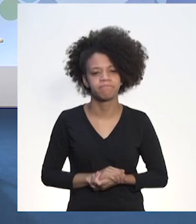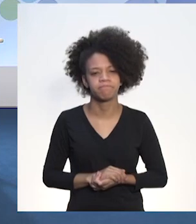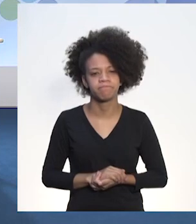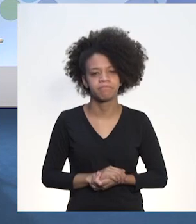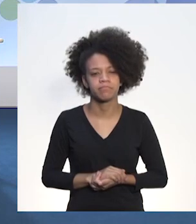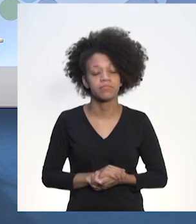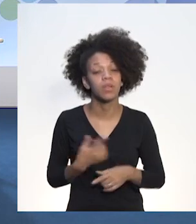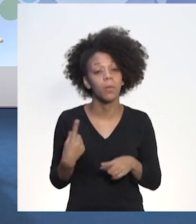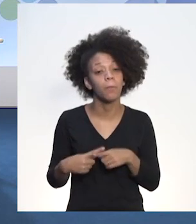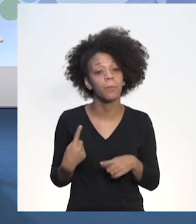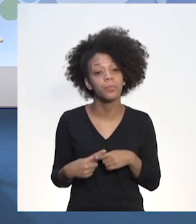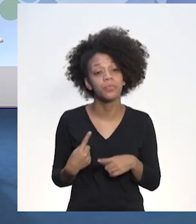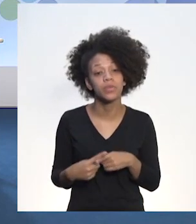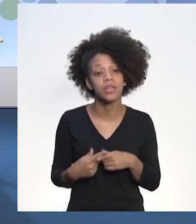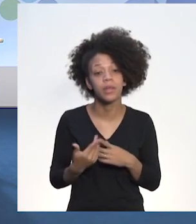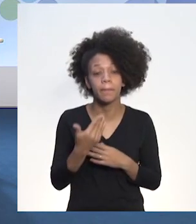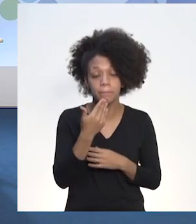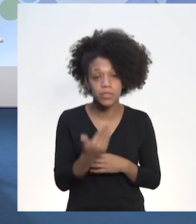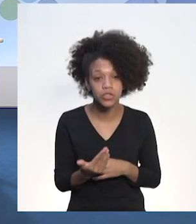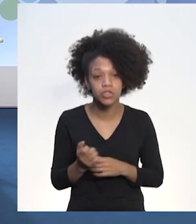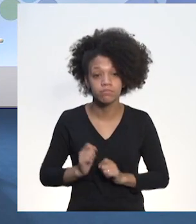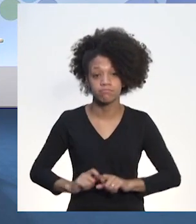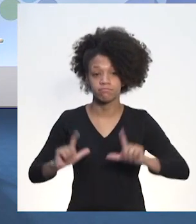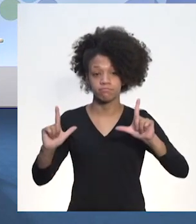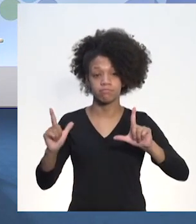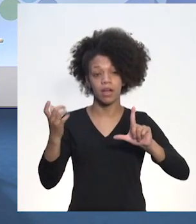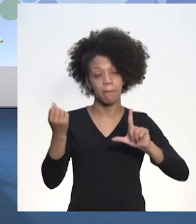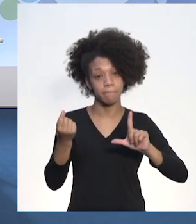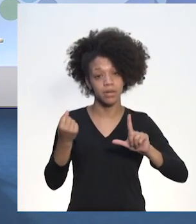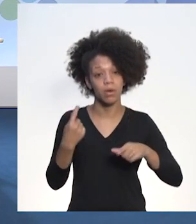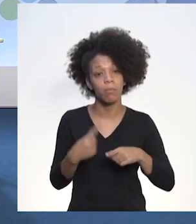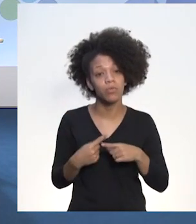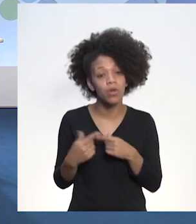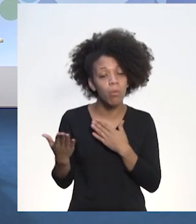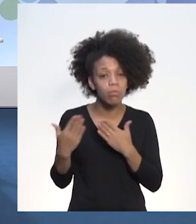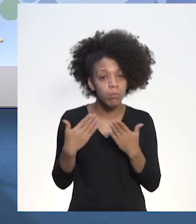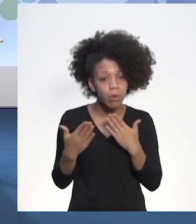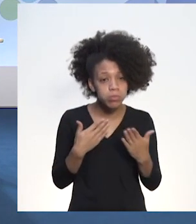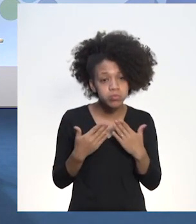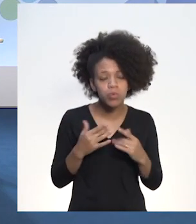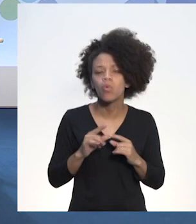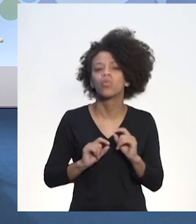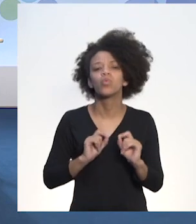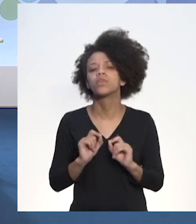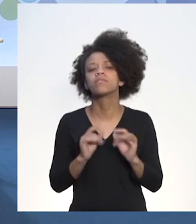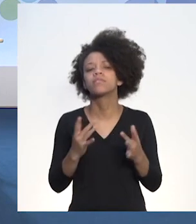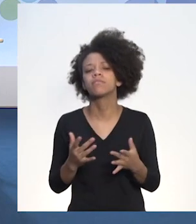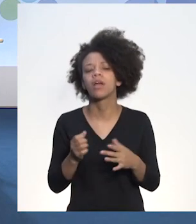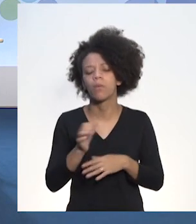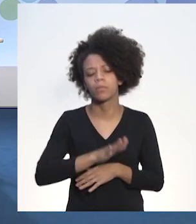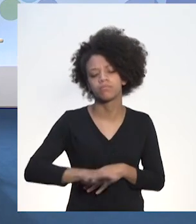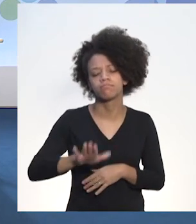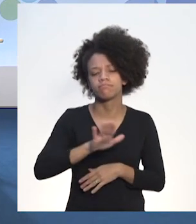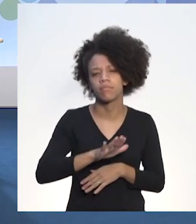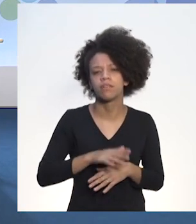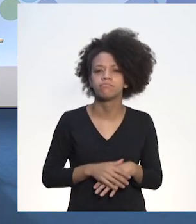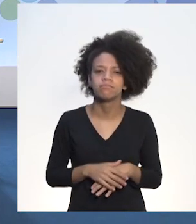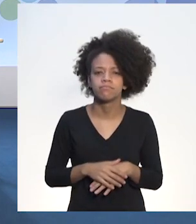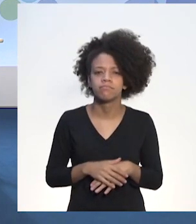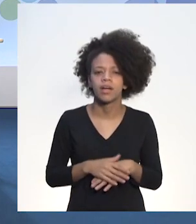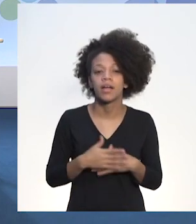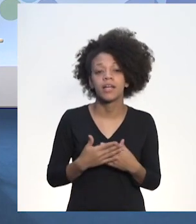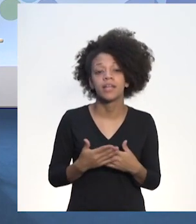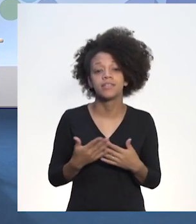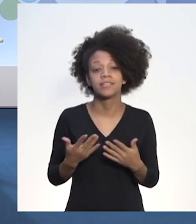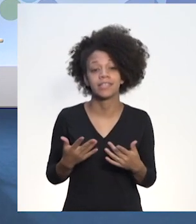Beleza. Por que eu estou pedindo essa tela em branco, gente? Para a gente poder conversar um pouco sobre o que é o espaço amostral, sem